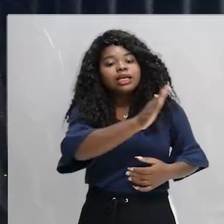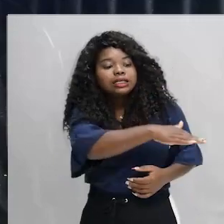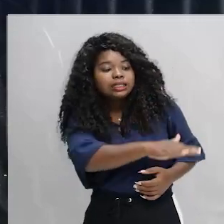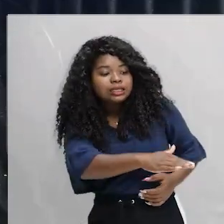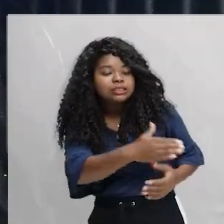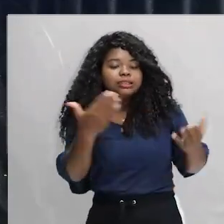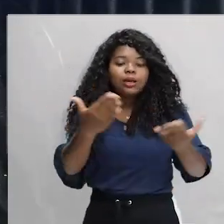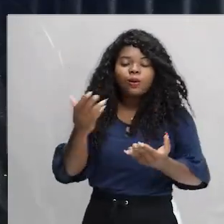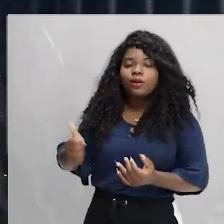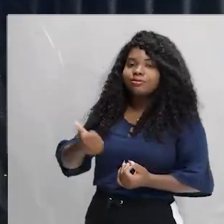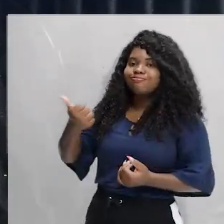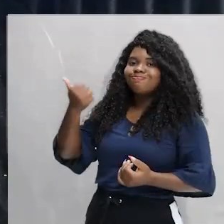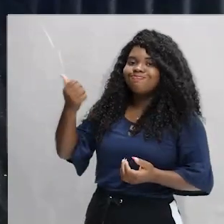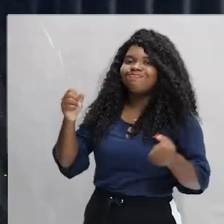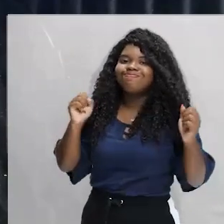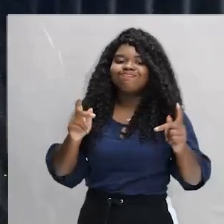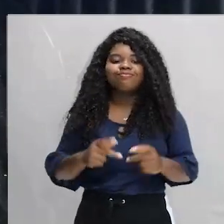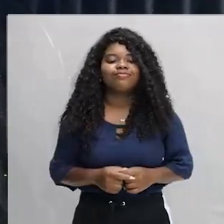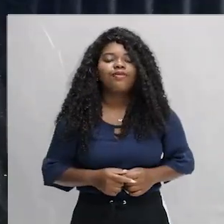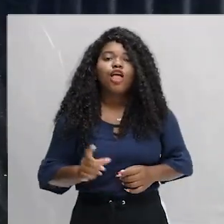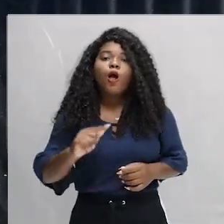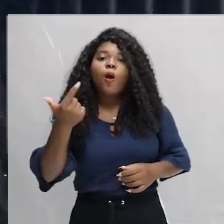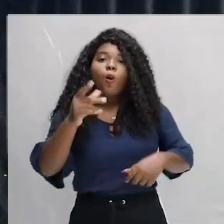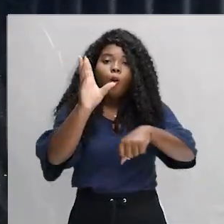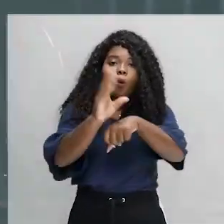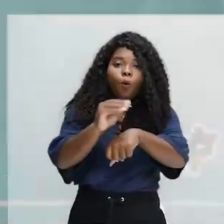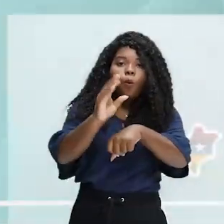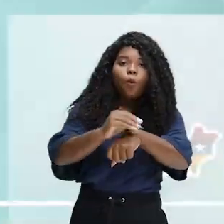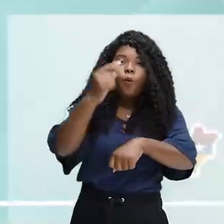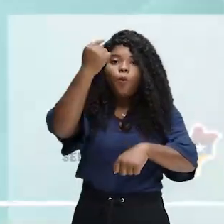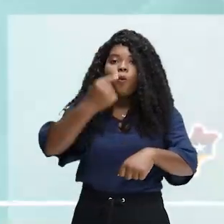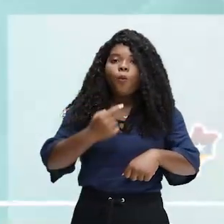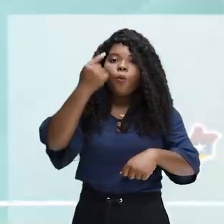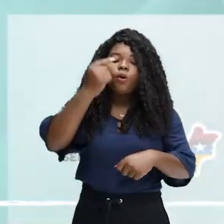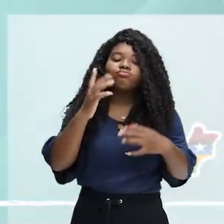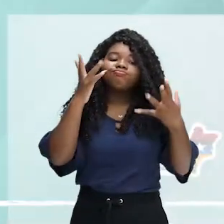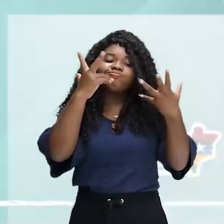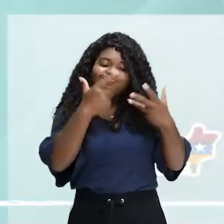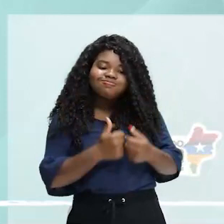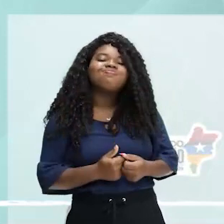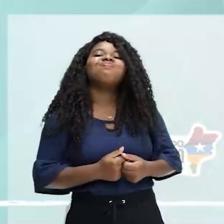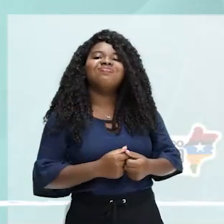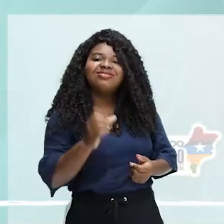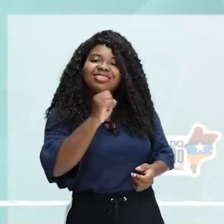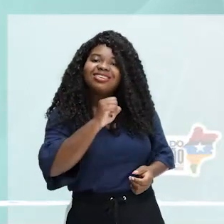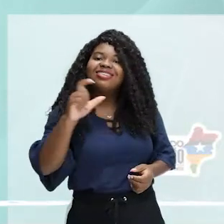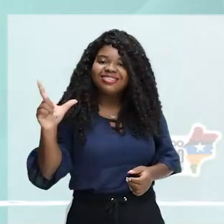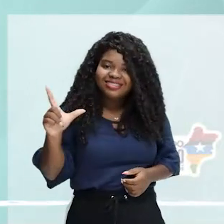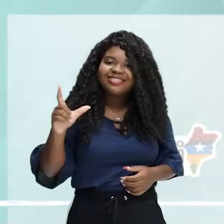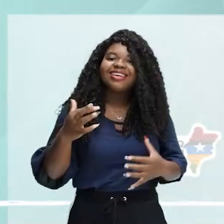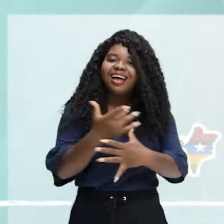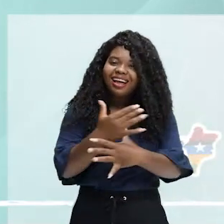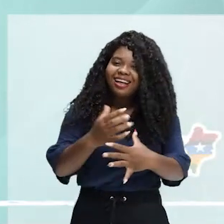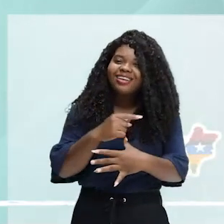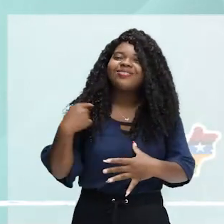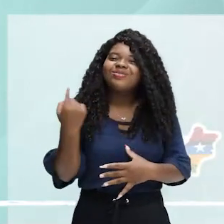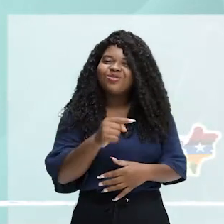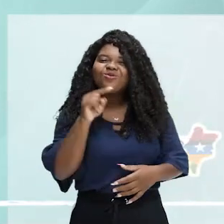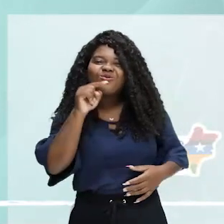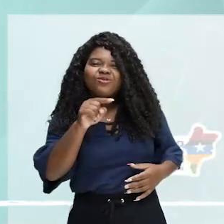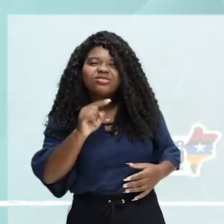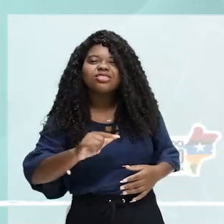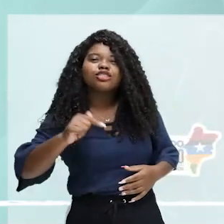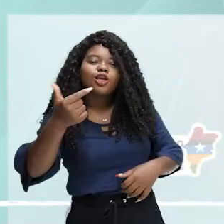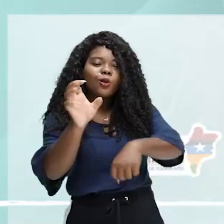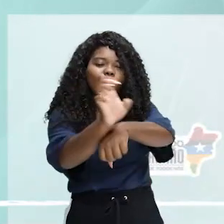quanto adulto, certo? Outra foto aí, uma foto muito linda, é a da nossa cidade, São Luís. Você que nos assiste em